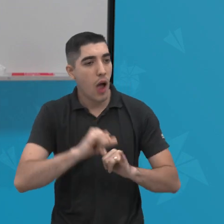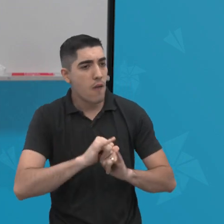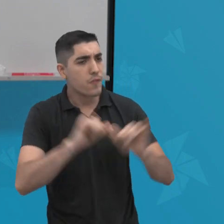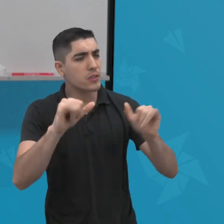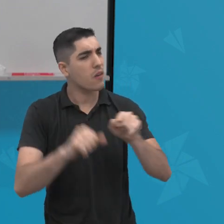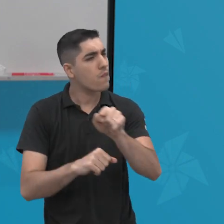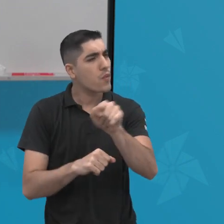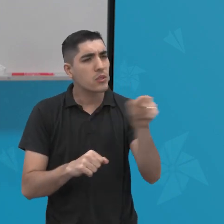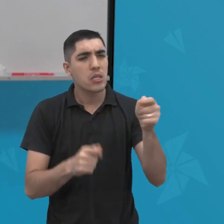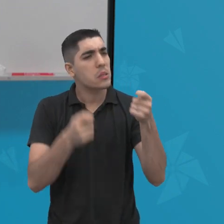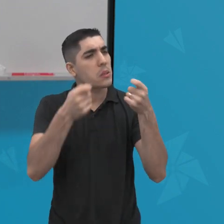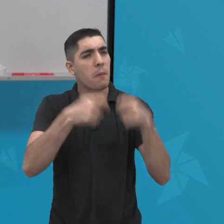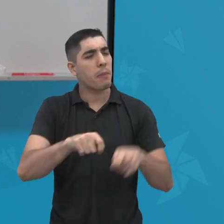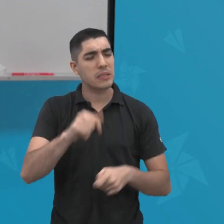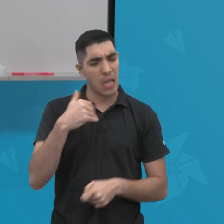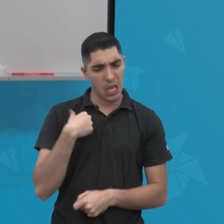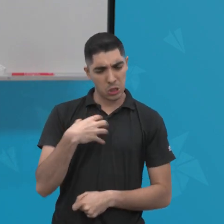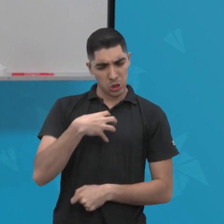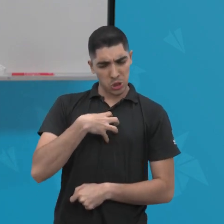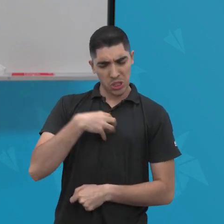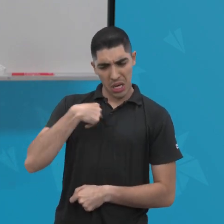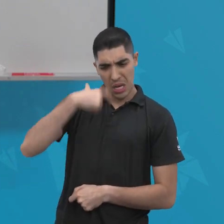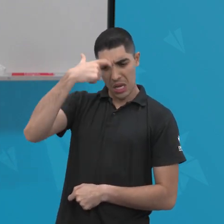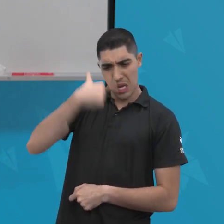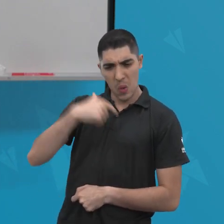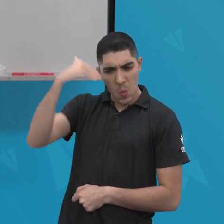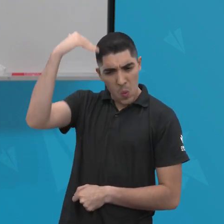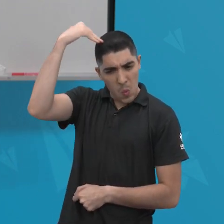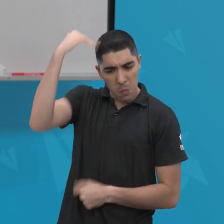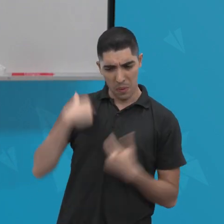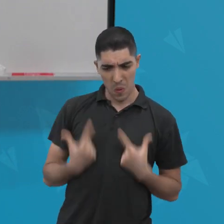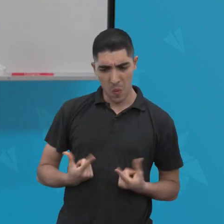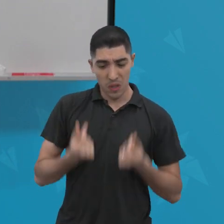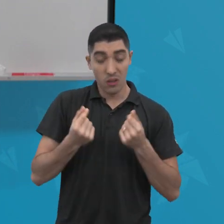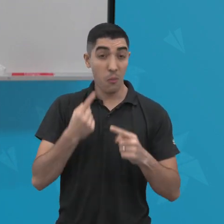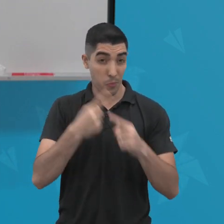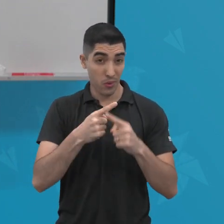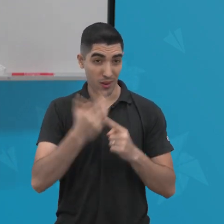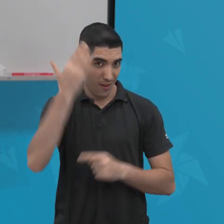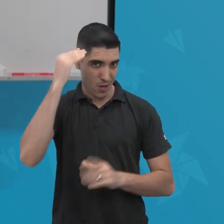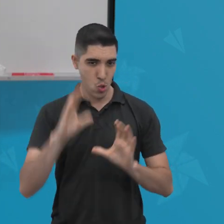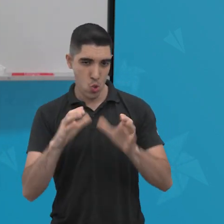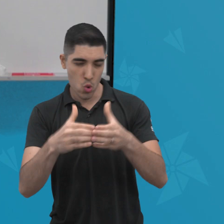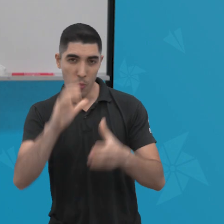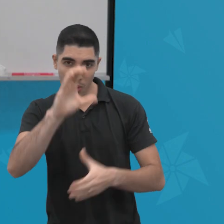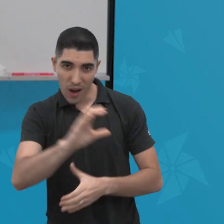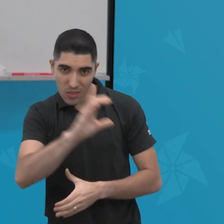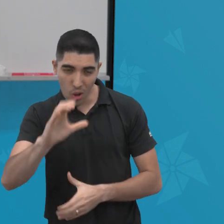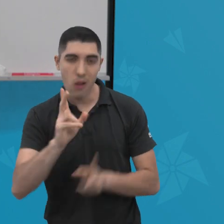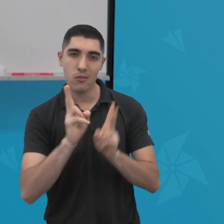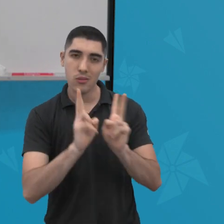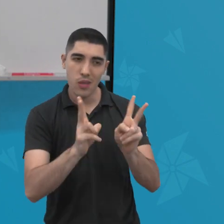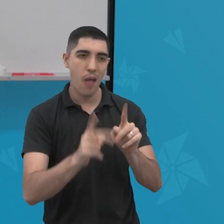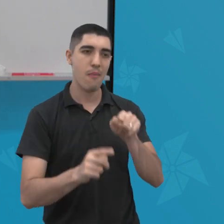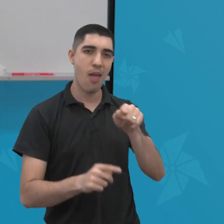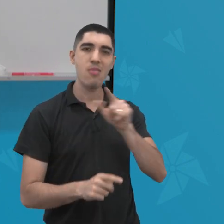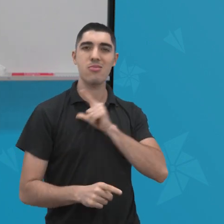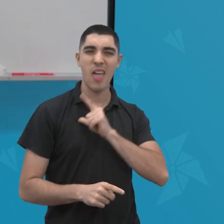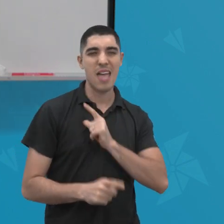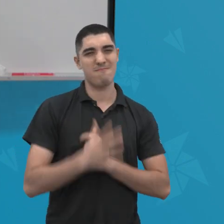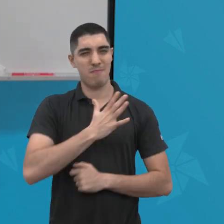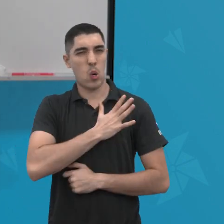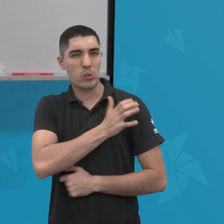pessoas daquela culpa que era muito relacionada à concepção católica a respeito do enriquecimento e das